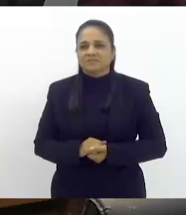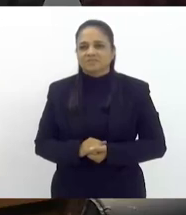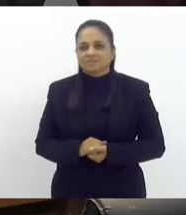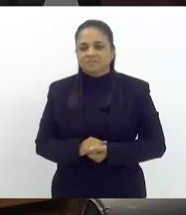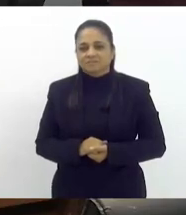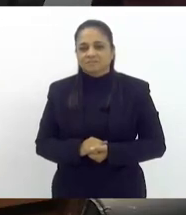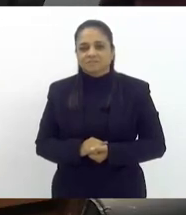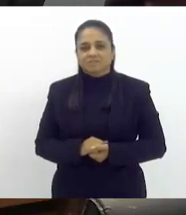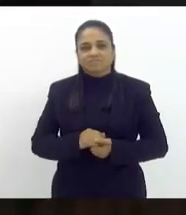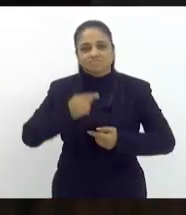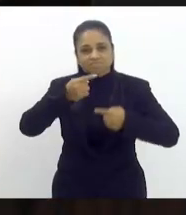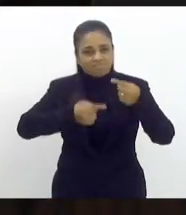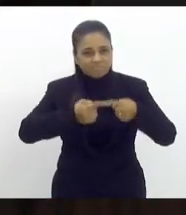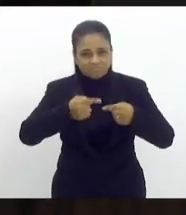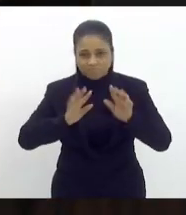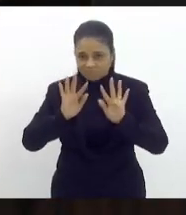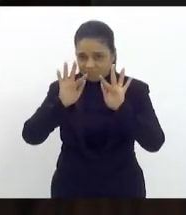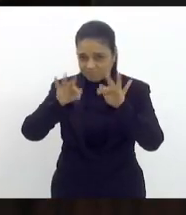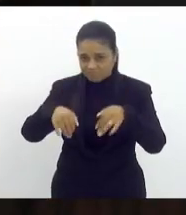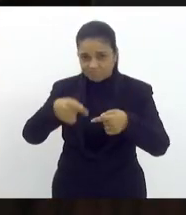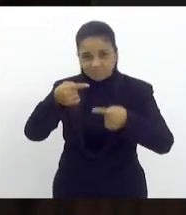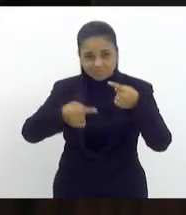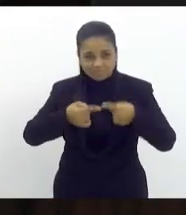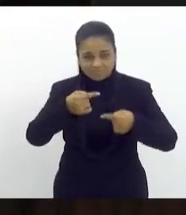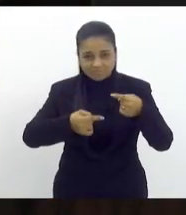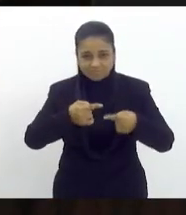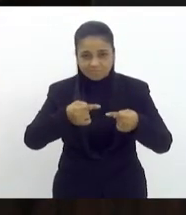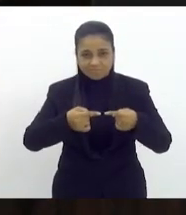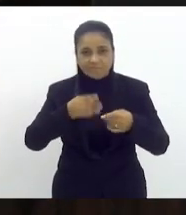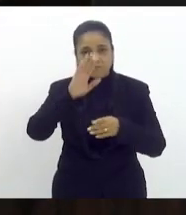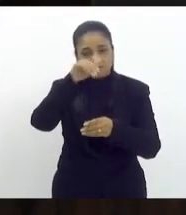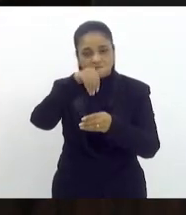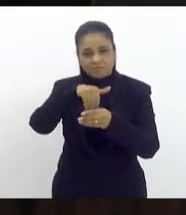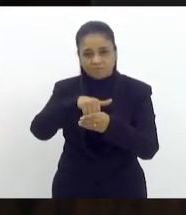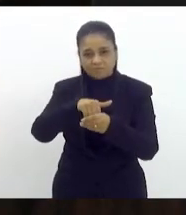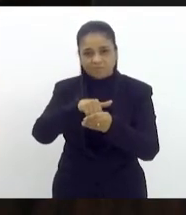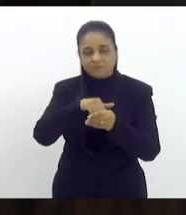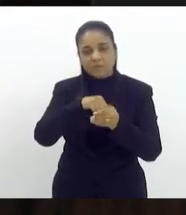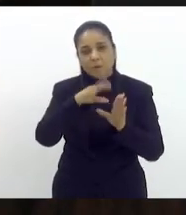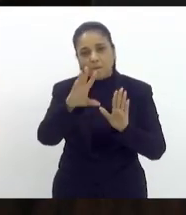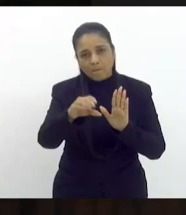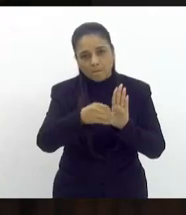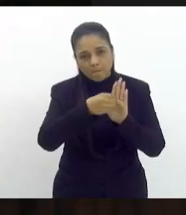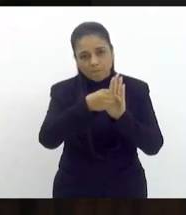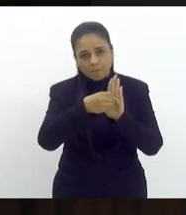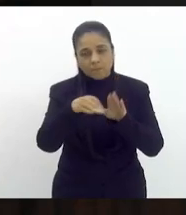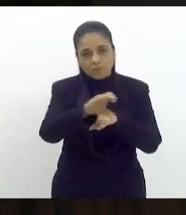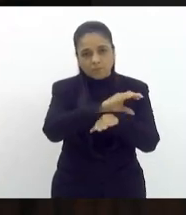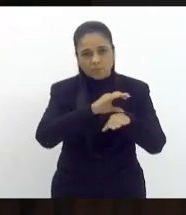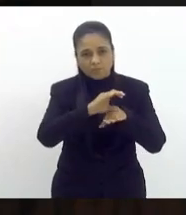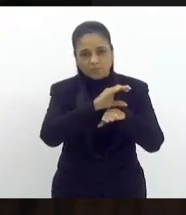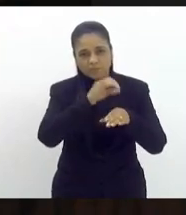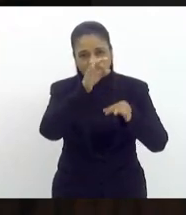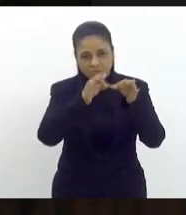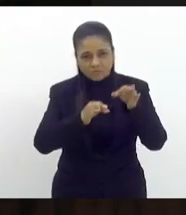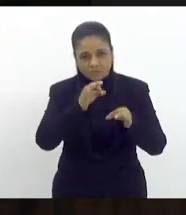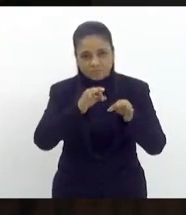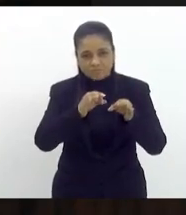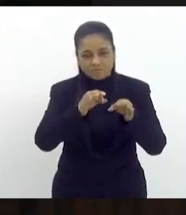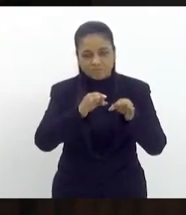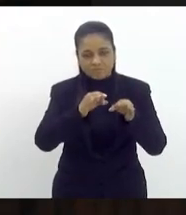não havendo mais Quem Queira discutir encerrada discussão em votação parecer da comissão de construção